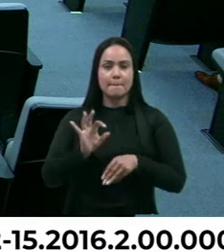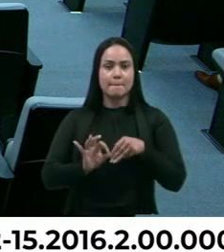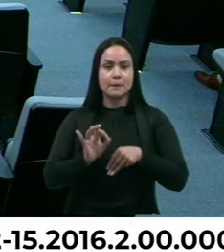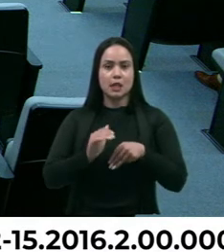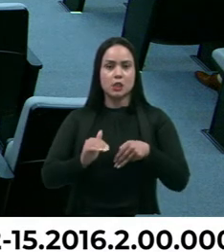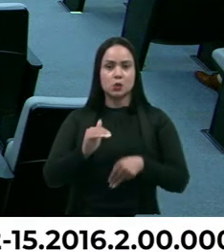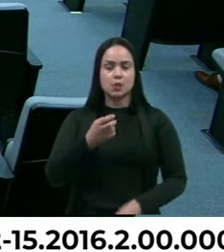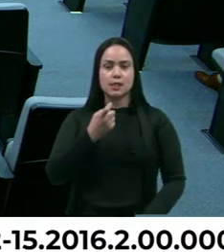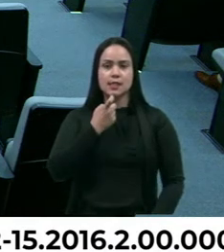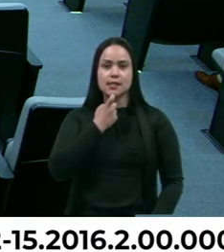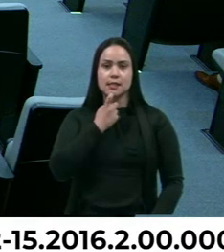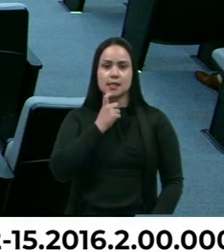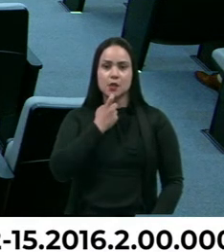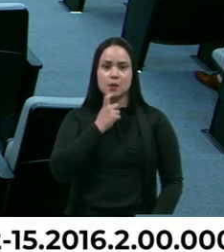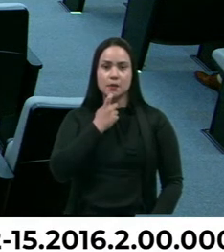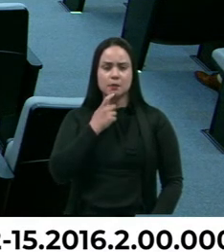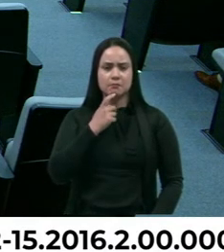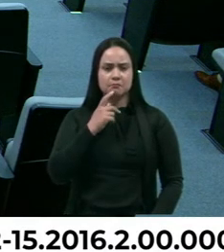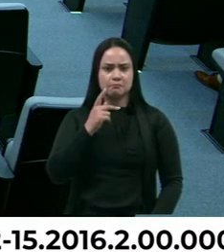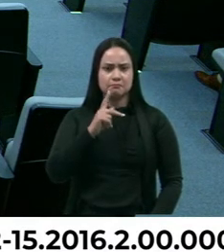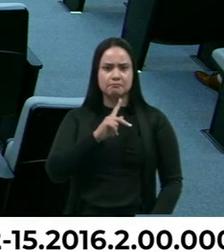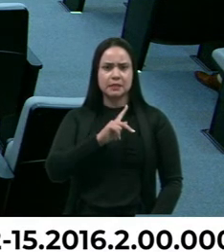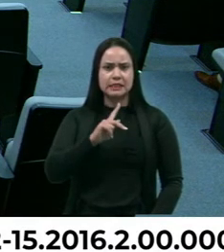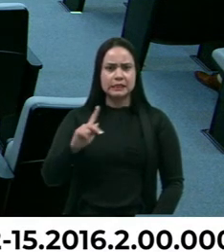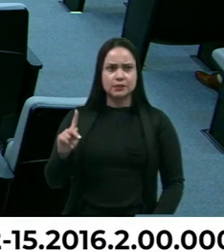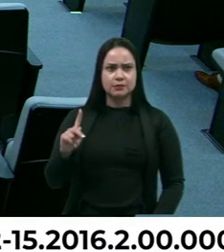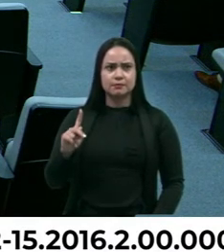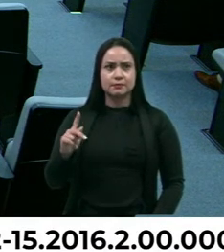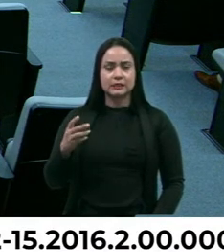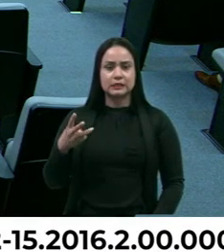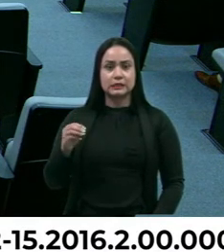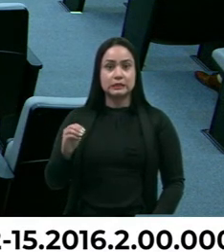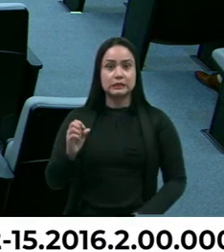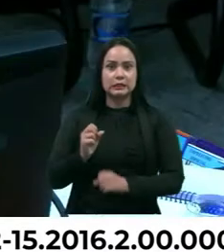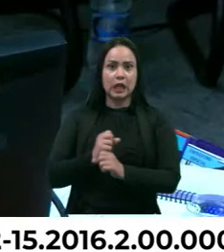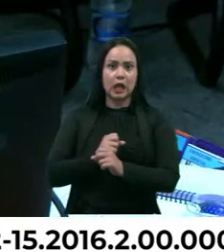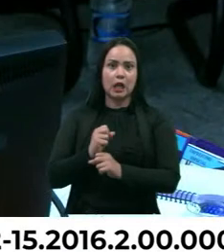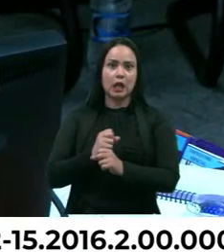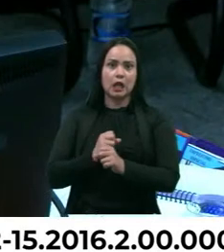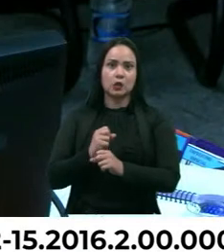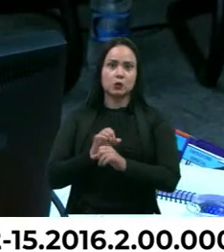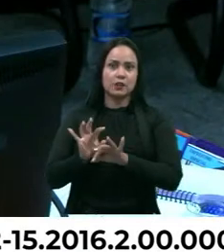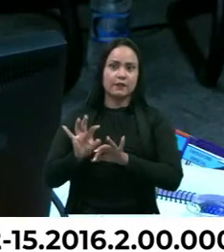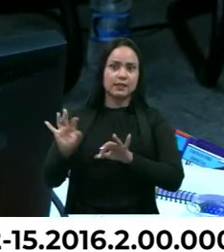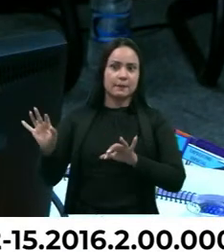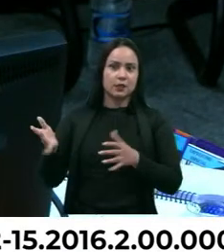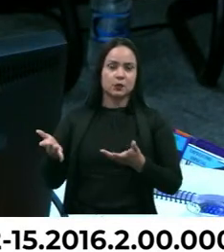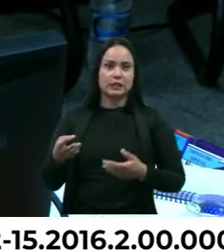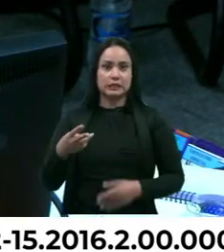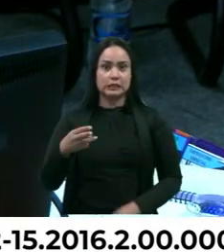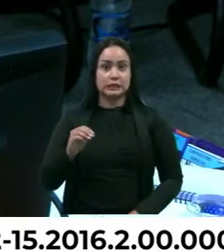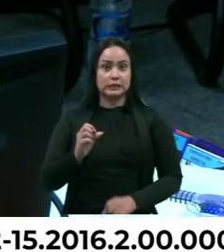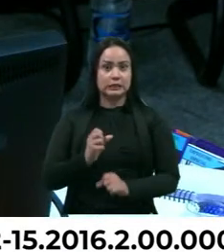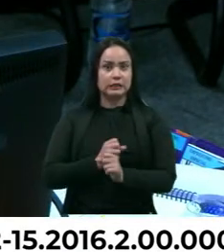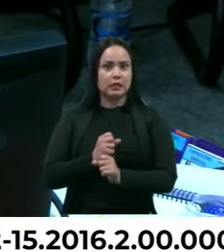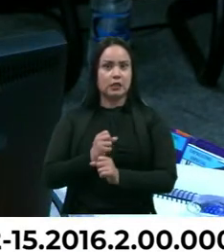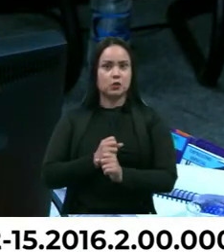Salomão. Presidente, são 30 anos de afastamento. 30